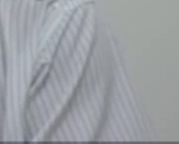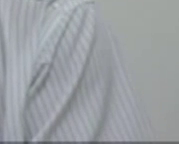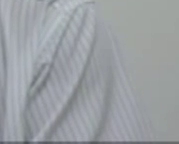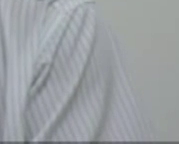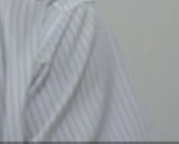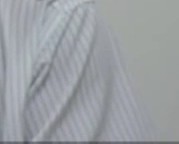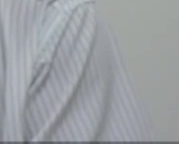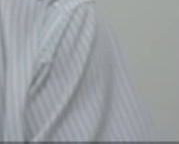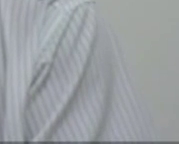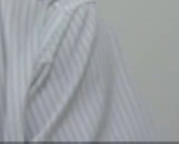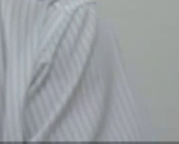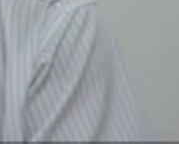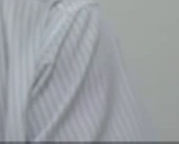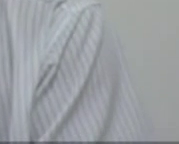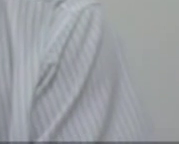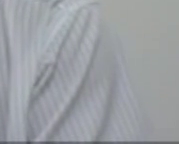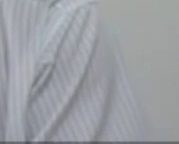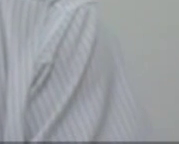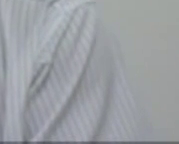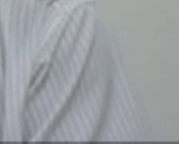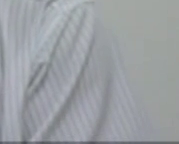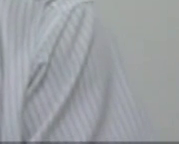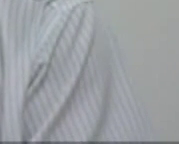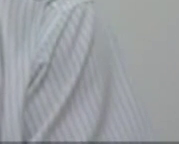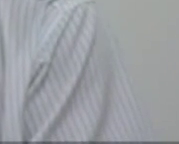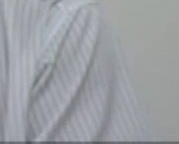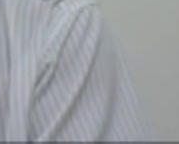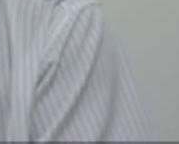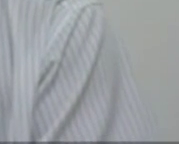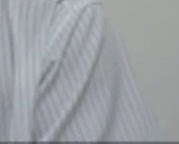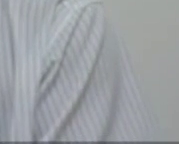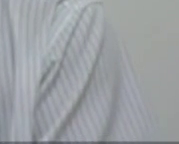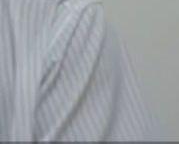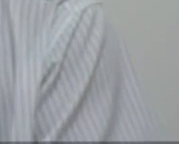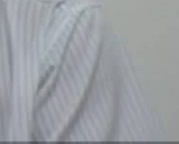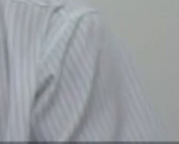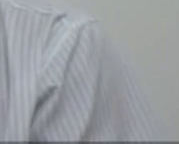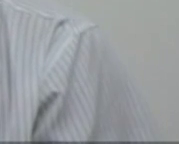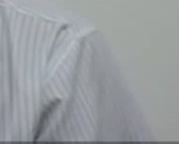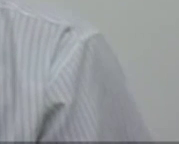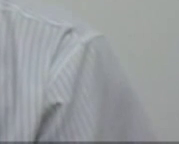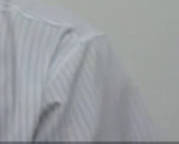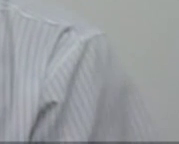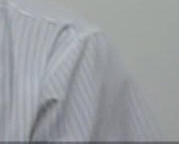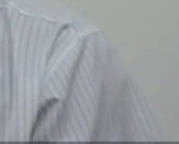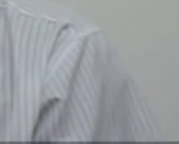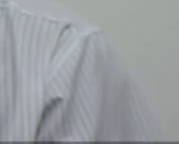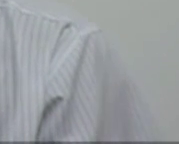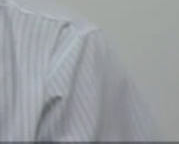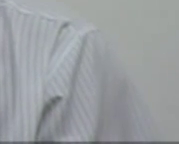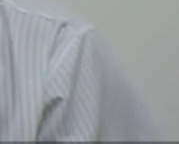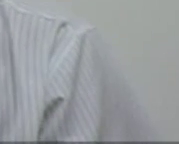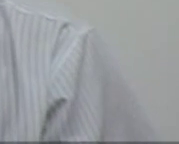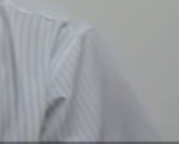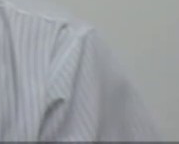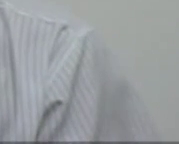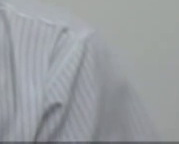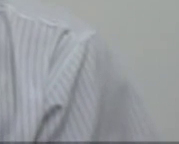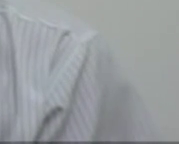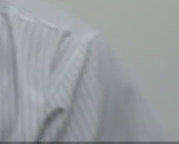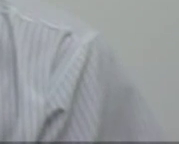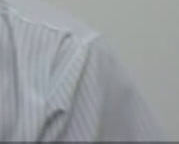promotoria pública, né? Nós até discutimos aqui também. Então, na verdade, doutor Júlio, existe uma